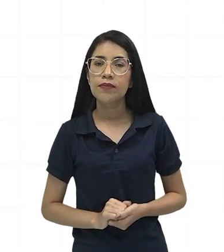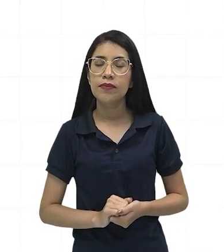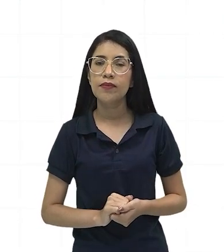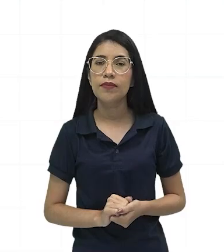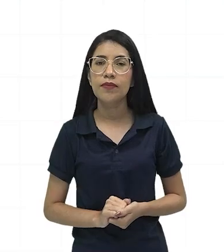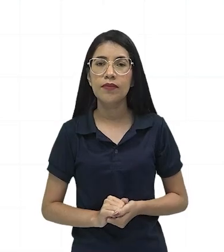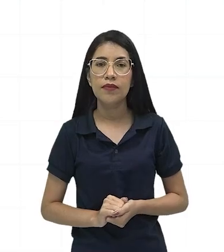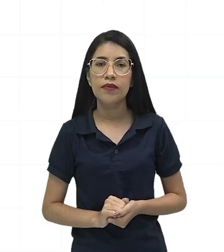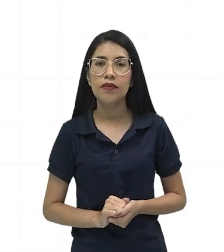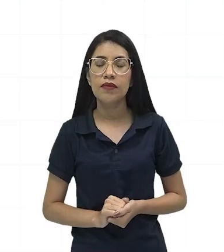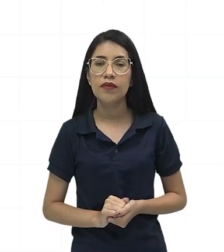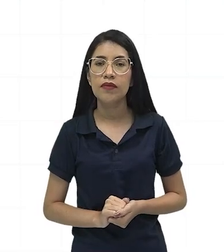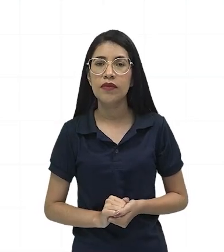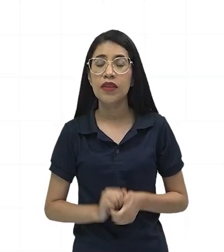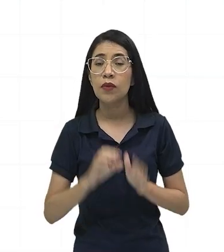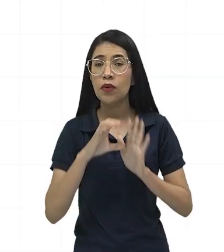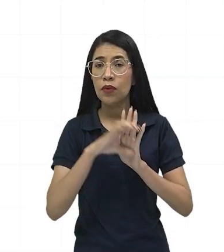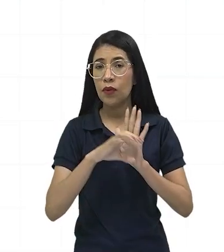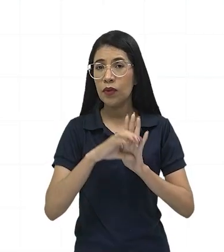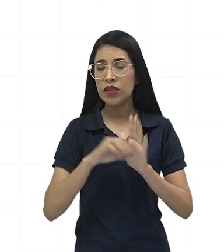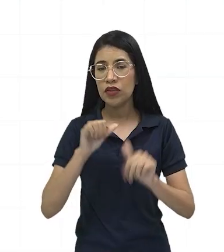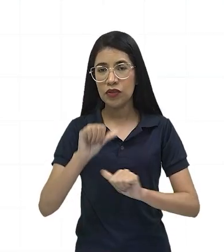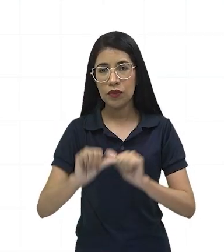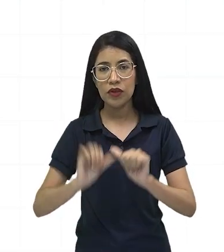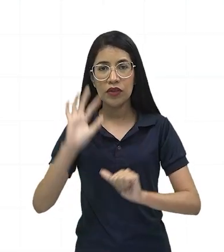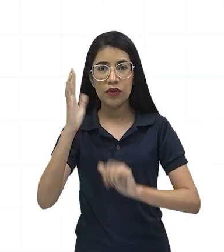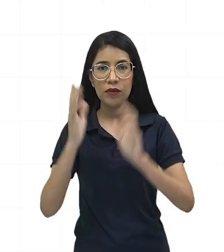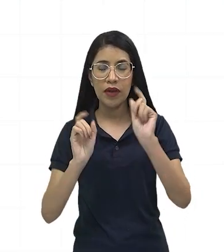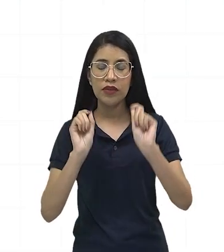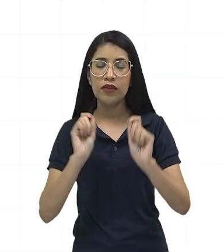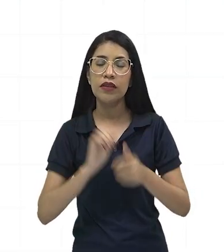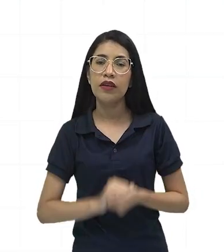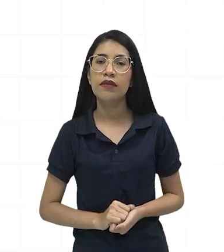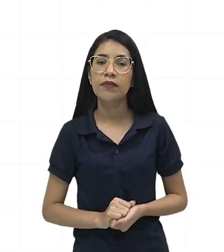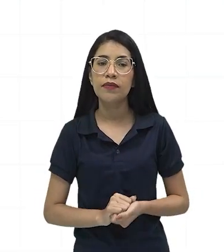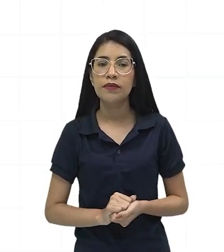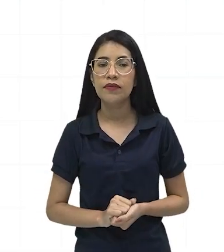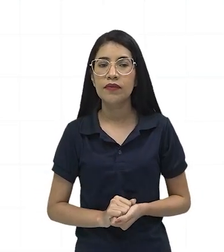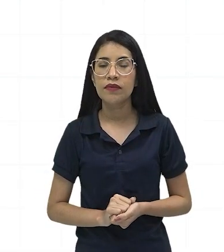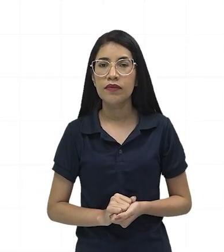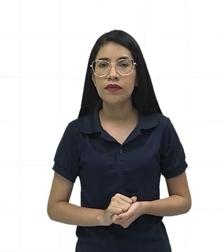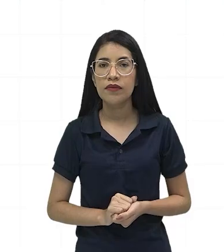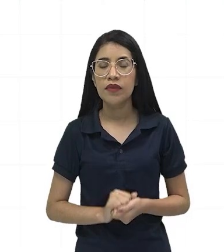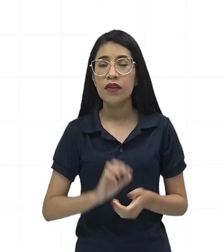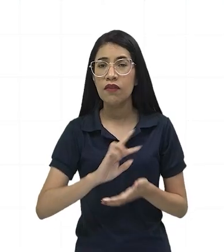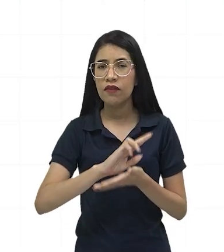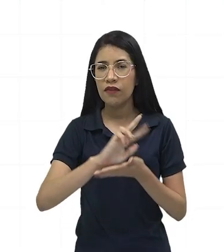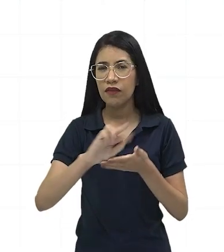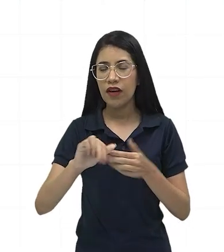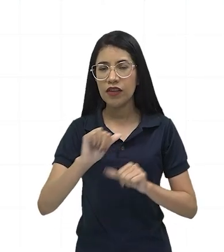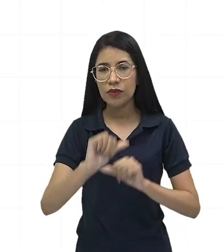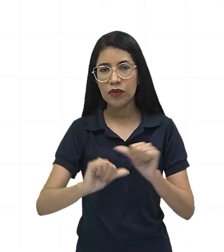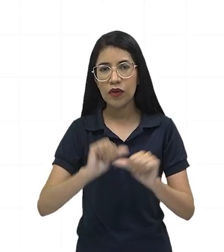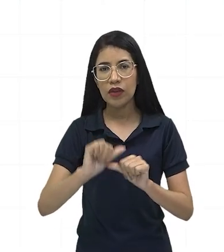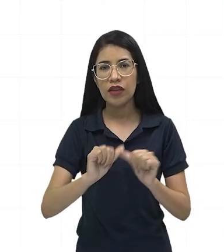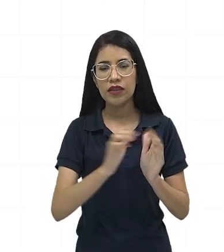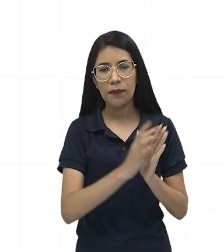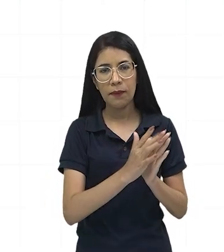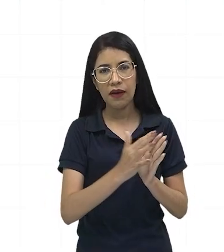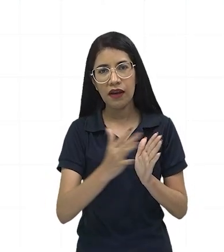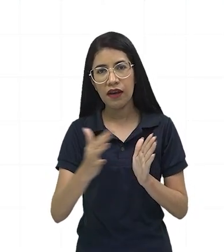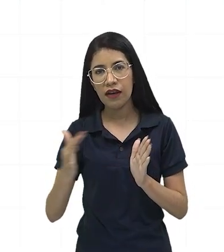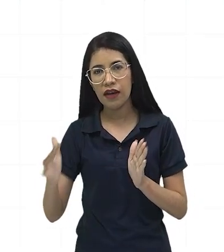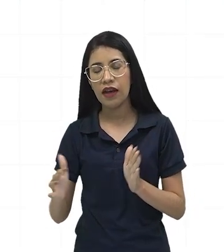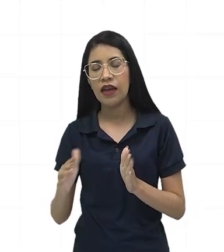nós temos como conceito de mudanças climáticas alterações de longo prazo